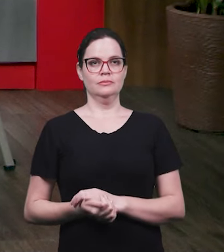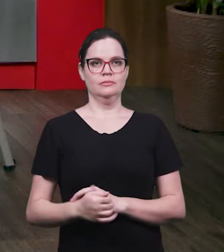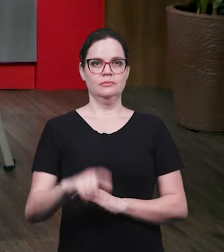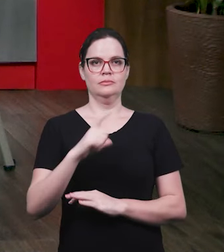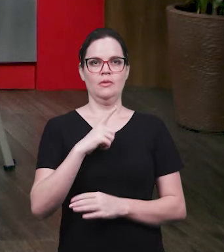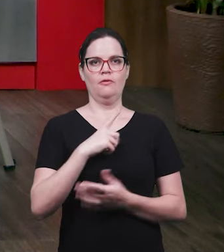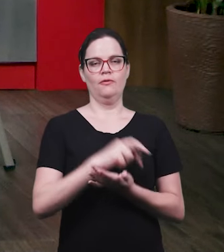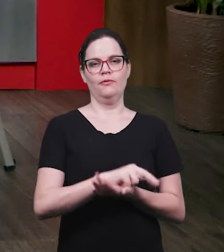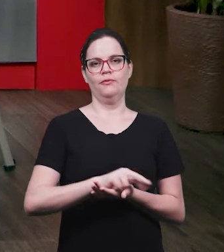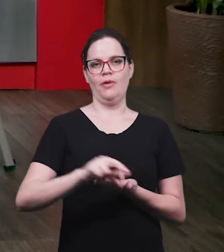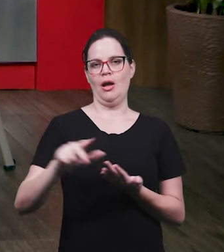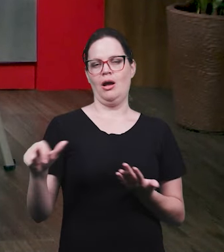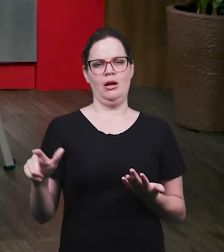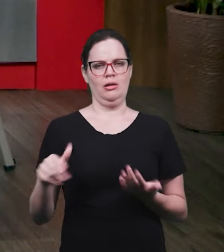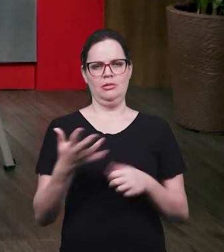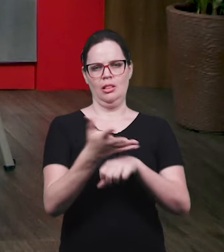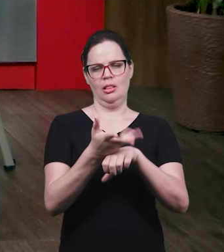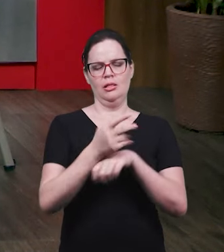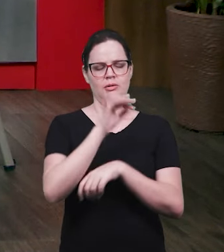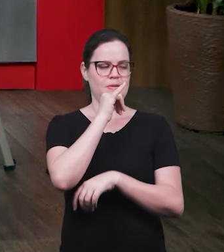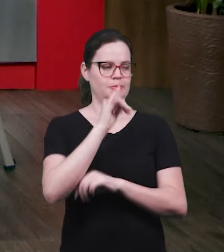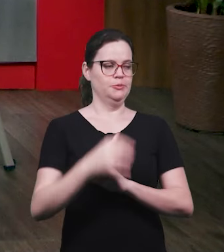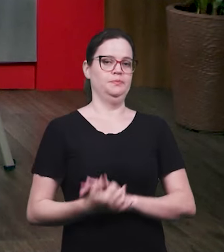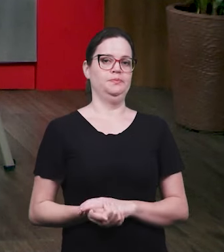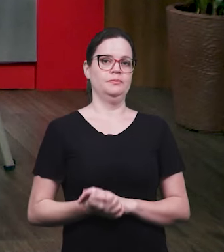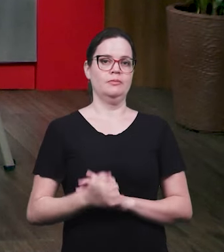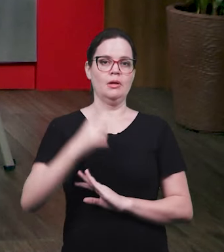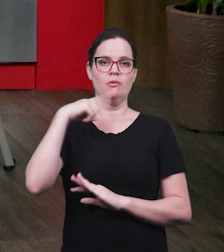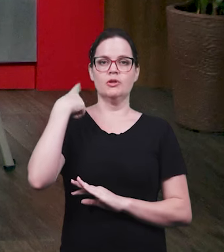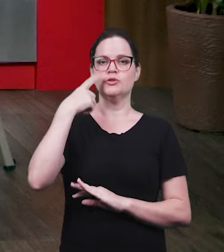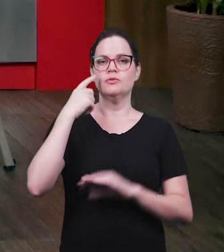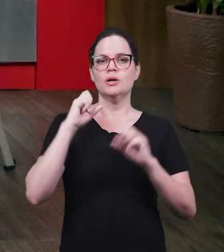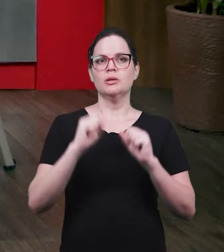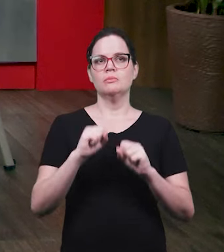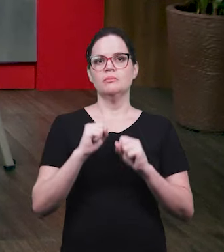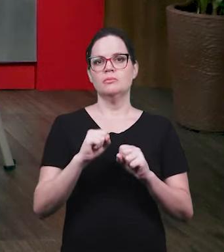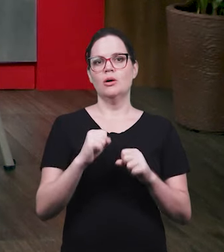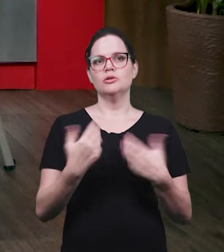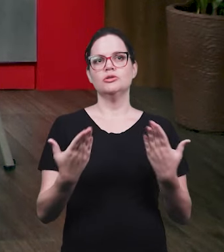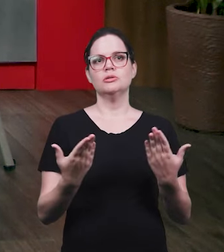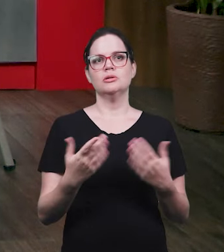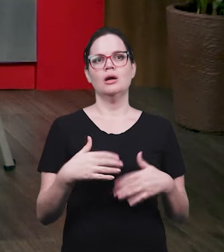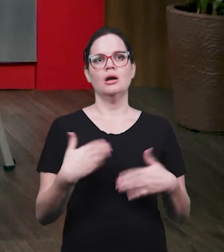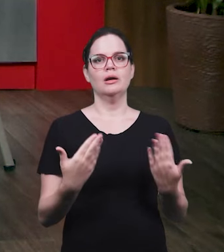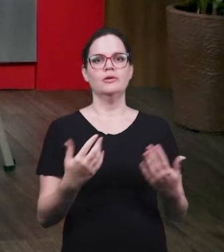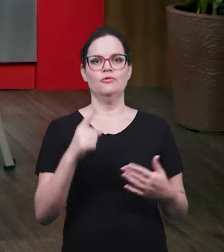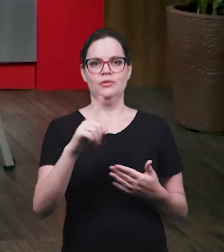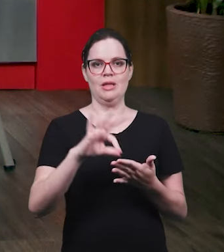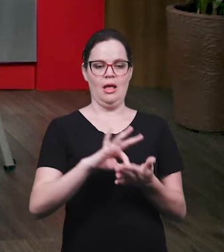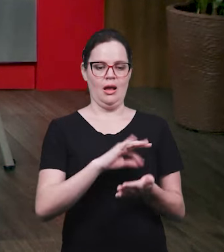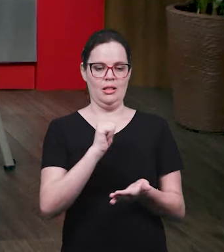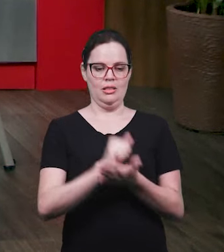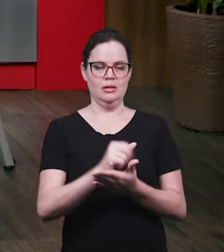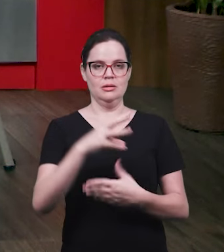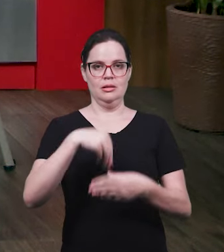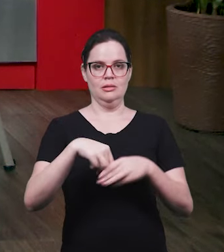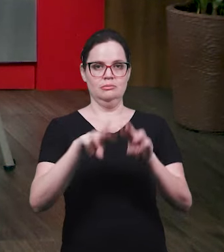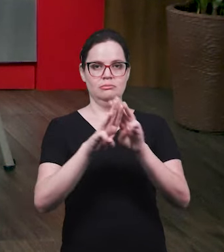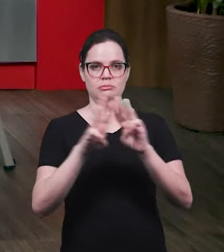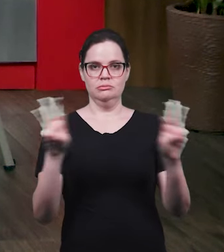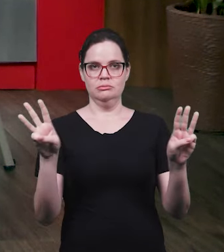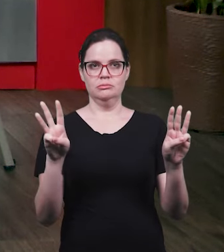nós podemos fazer. E, por exemplo, os advogados, eles podem começar, inclusive, como correspondentes. Você se cadastra no site e